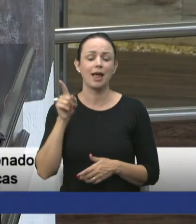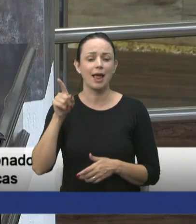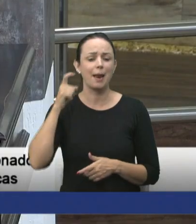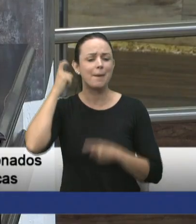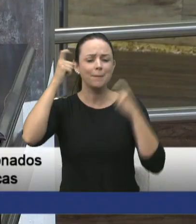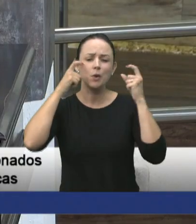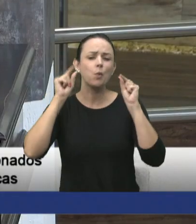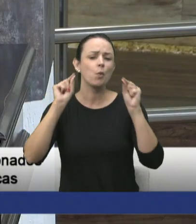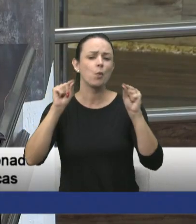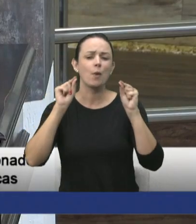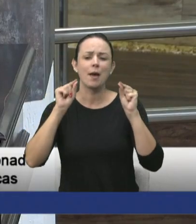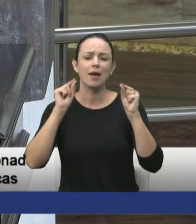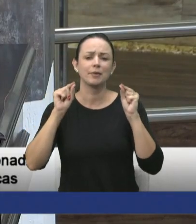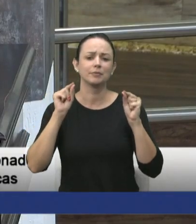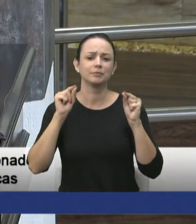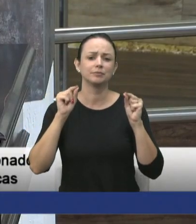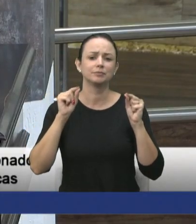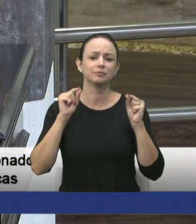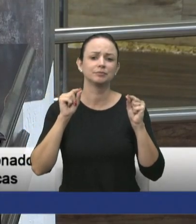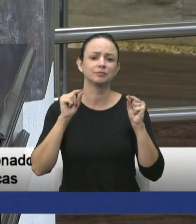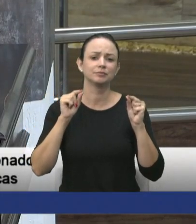dela